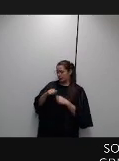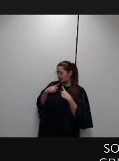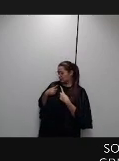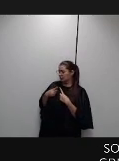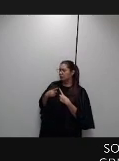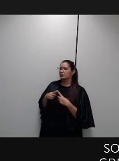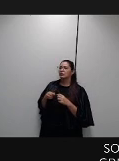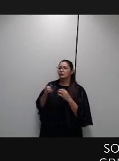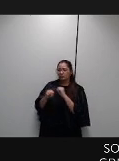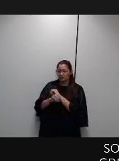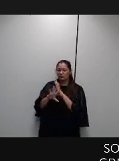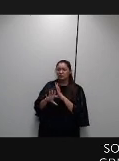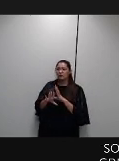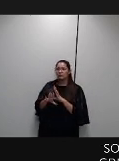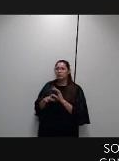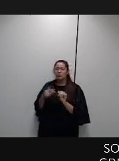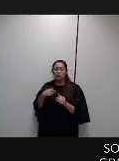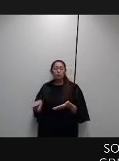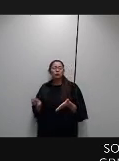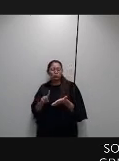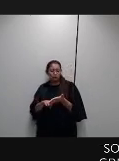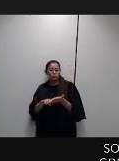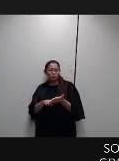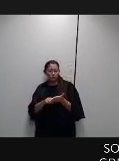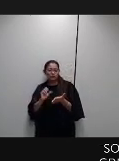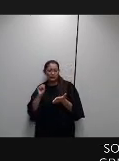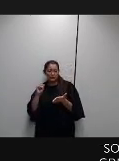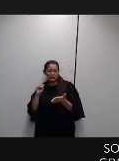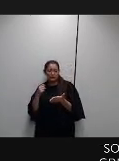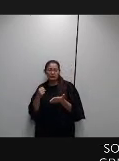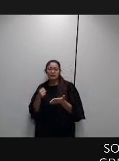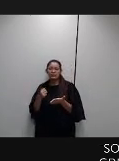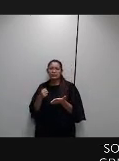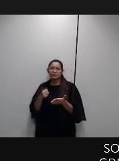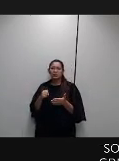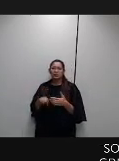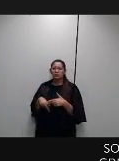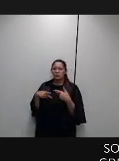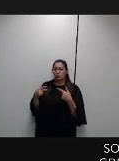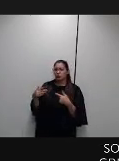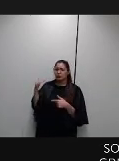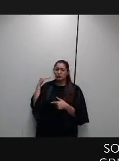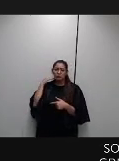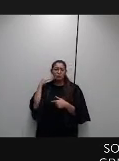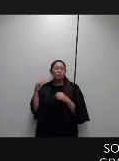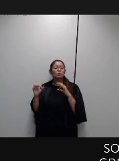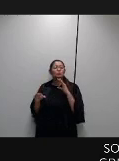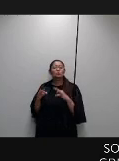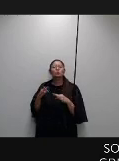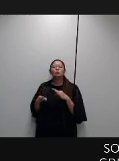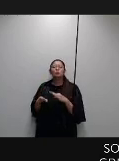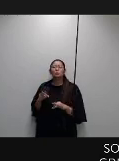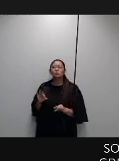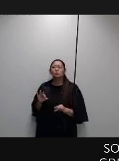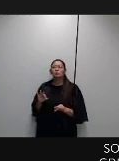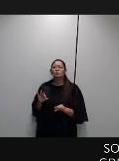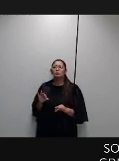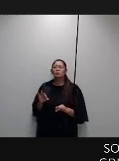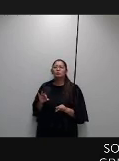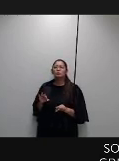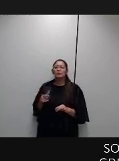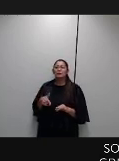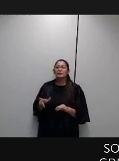eu estou de acordo em que a a natureza jurídica é esse aqui vou trabalhar